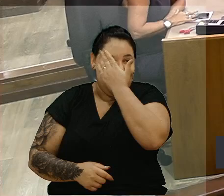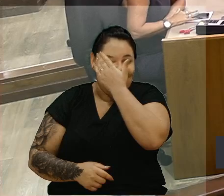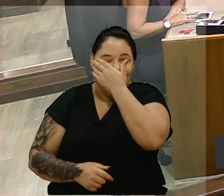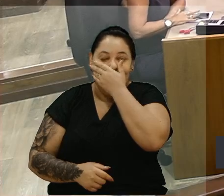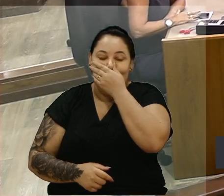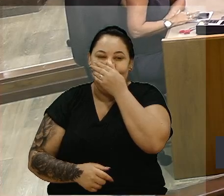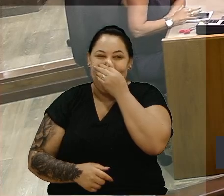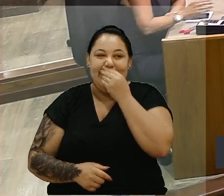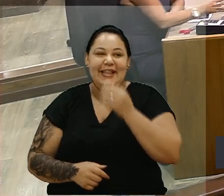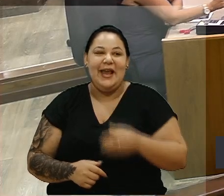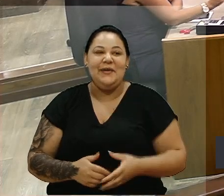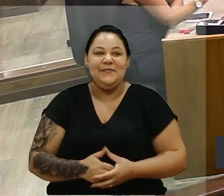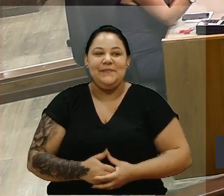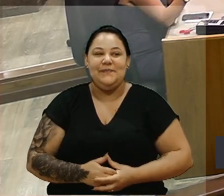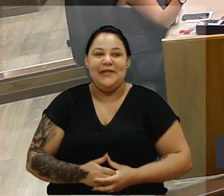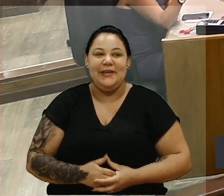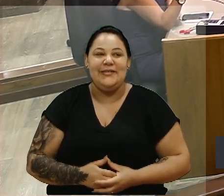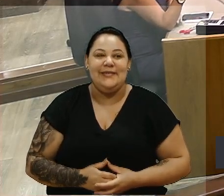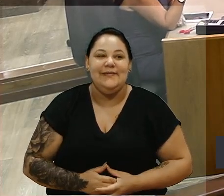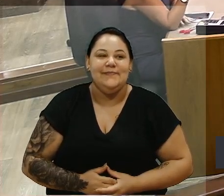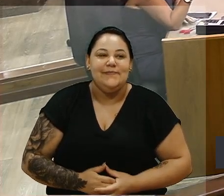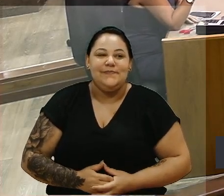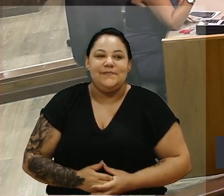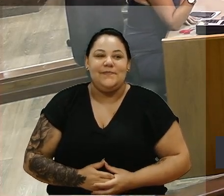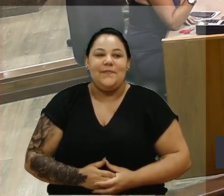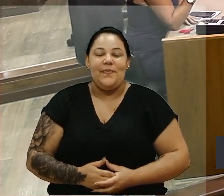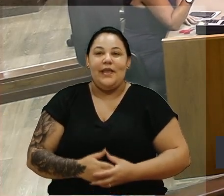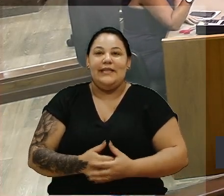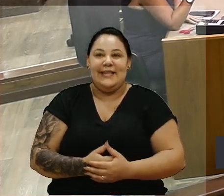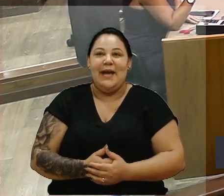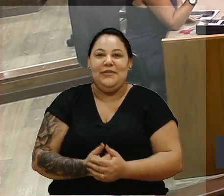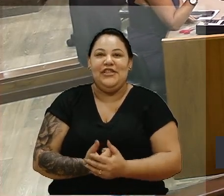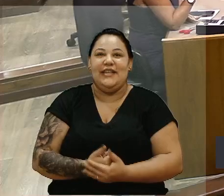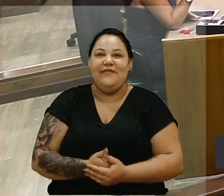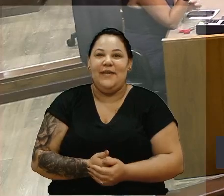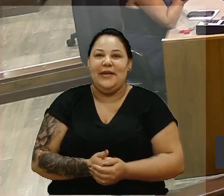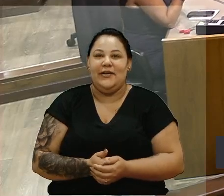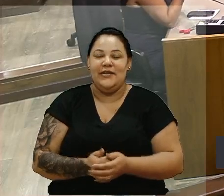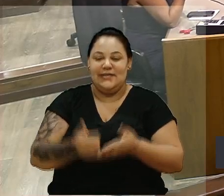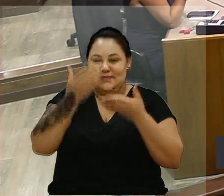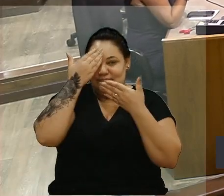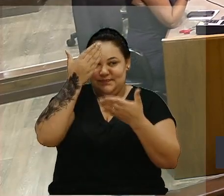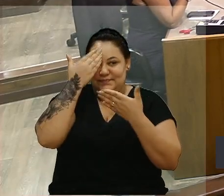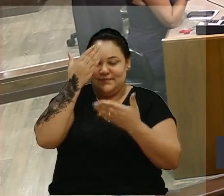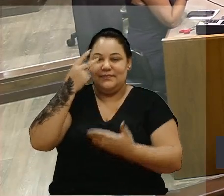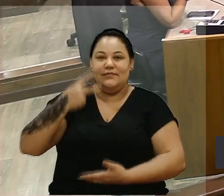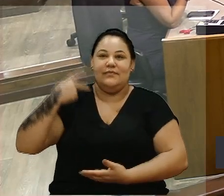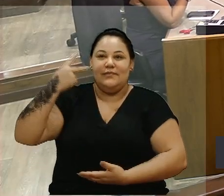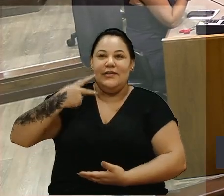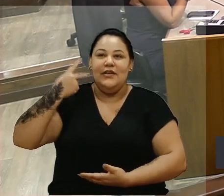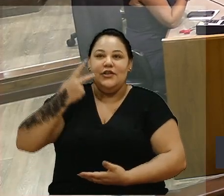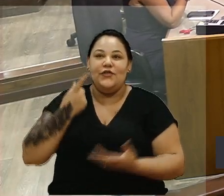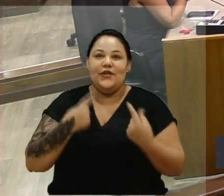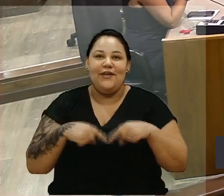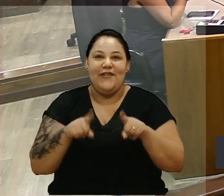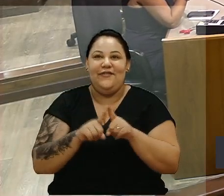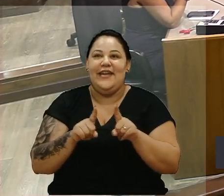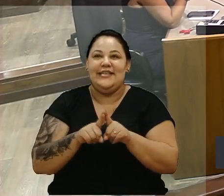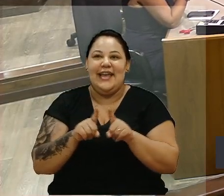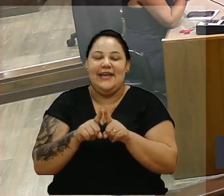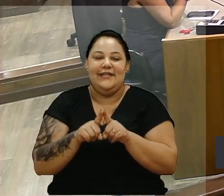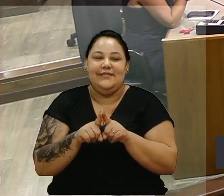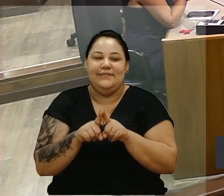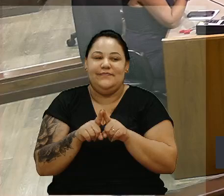Com a palavra, a vereadora Rose Frigerio. Obrigada, vereador Lucas. Acho importante essa marca, né? Porque tem muito